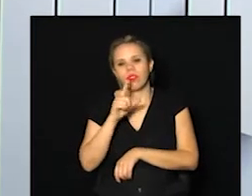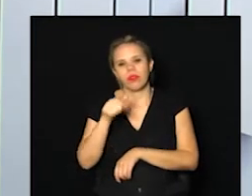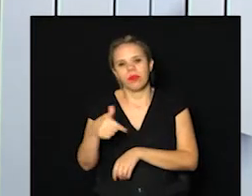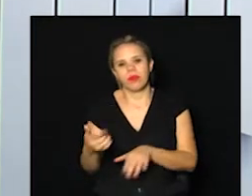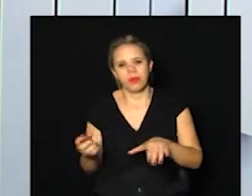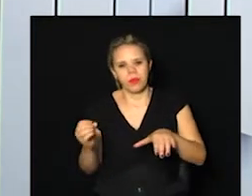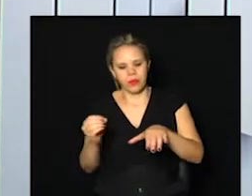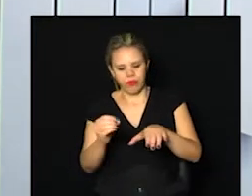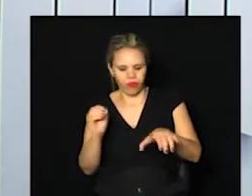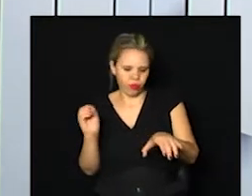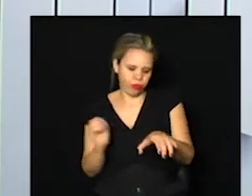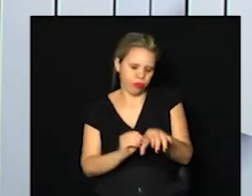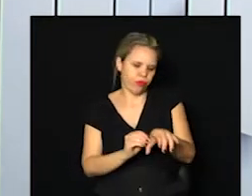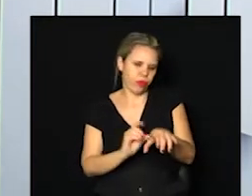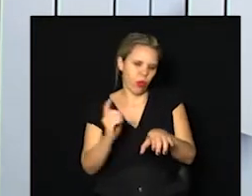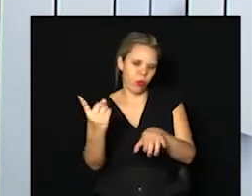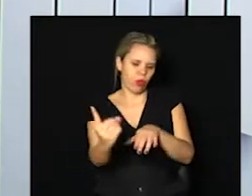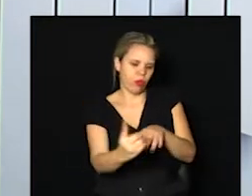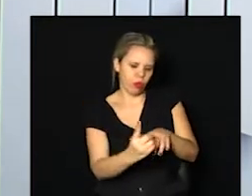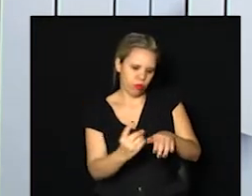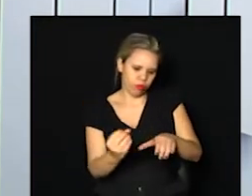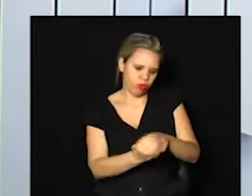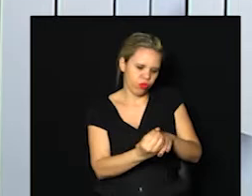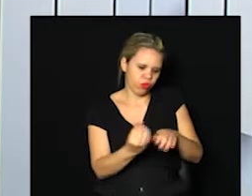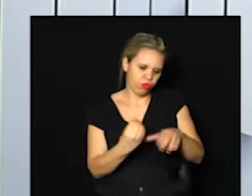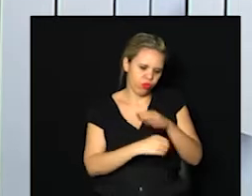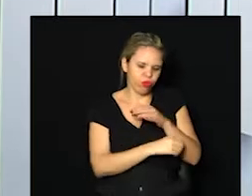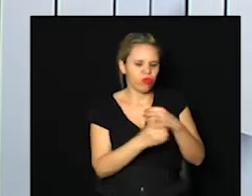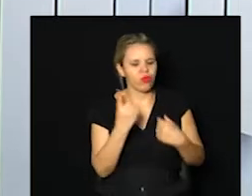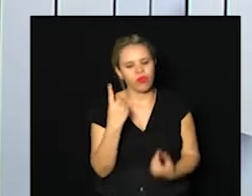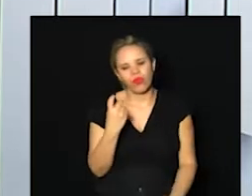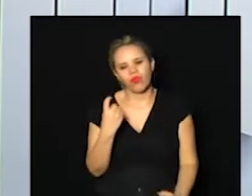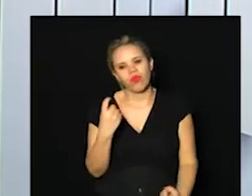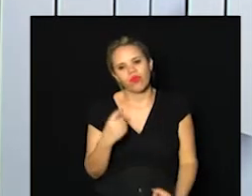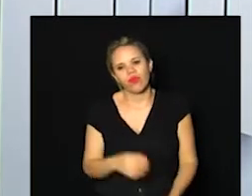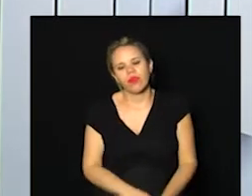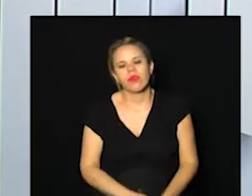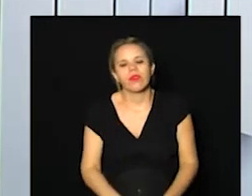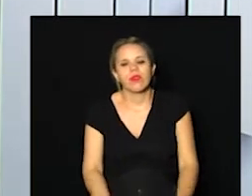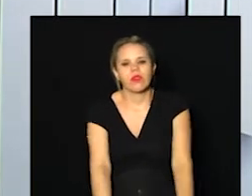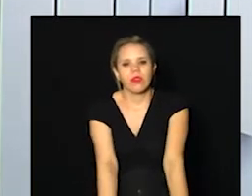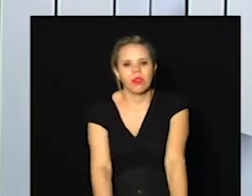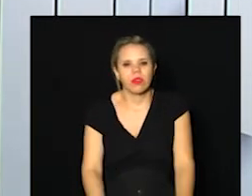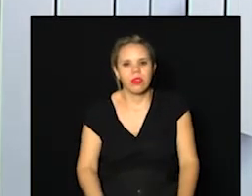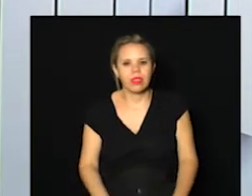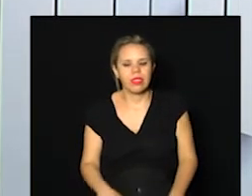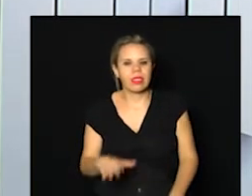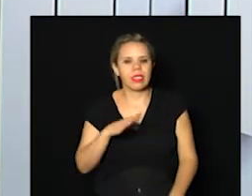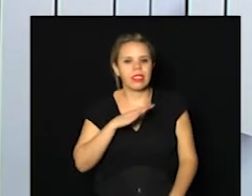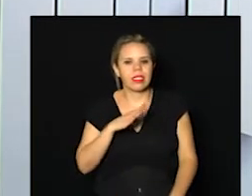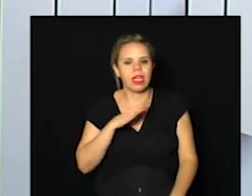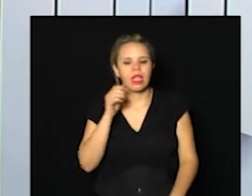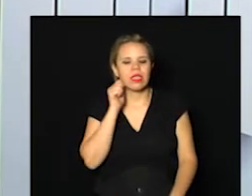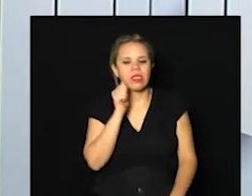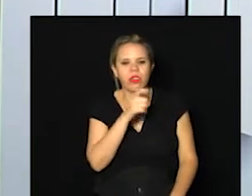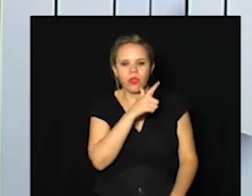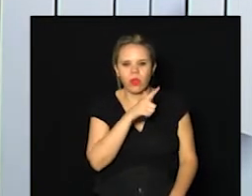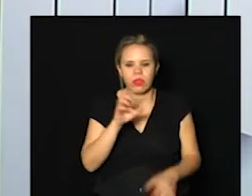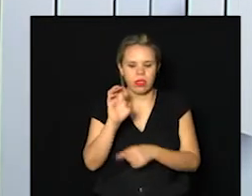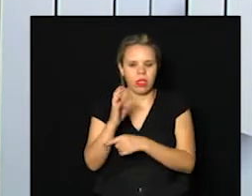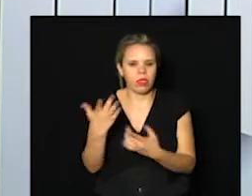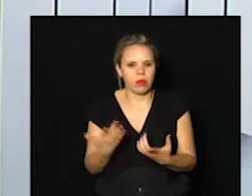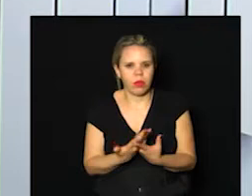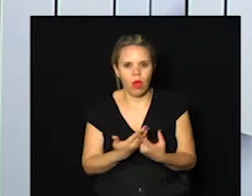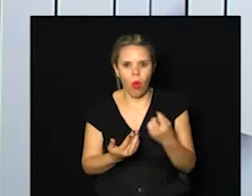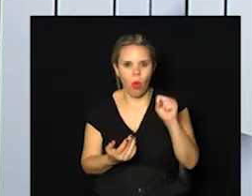Ivan rebateu, deu rebote e o João Paulo marcou o único gol do jogo. E lá em Maceió, em Alagoas, olha a situação.